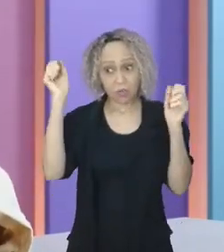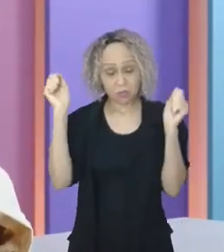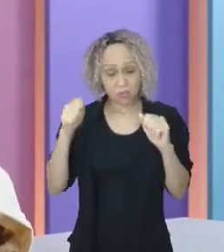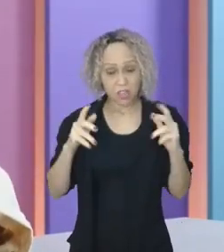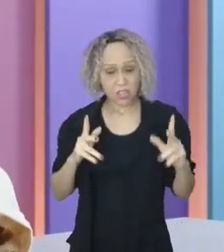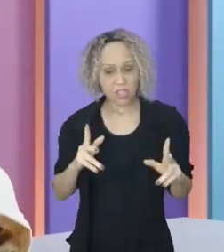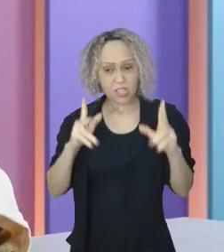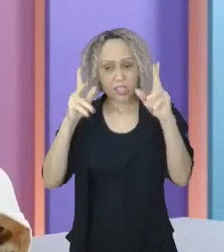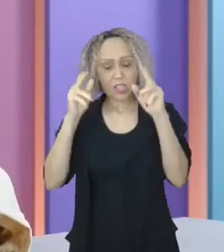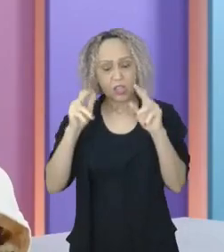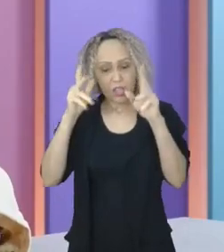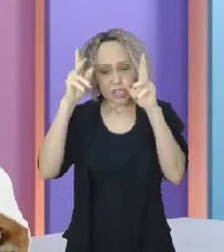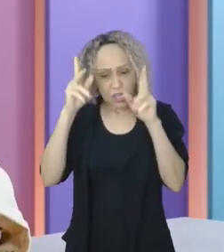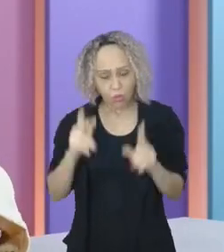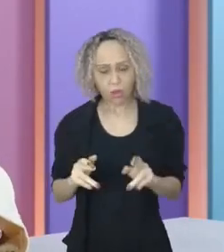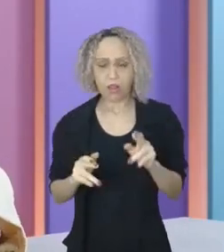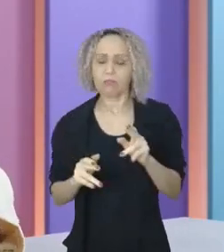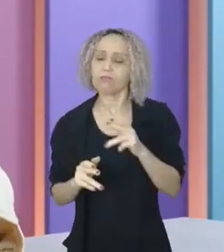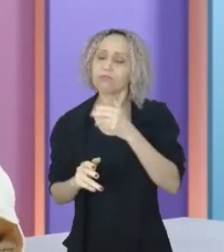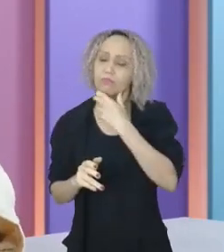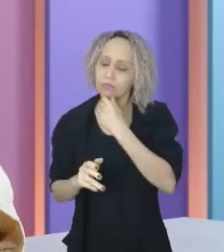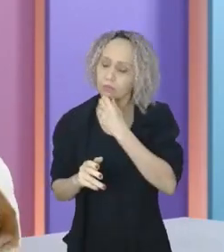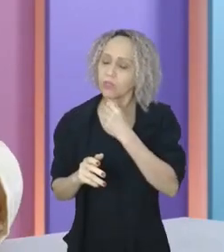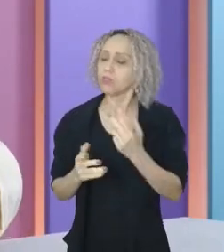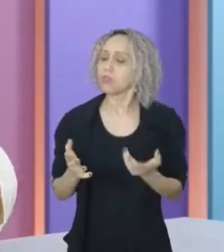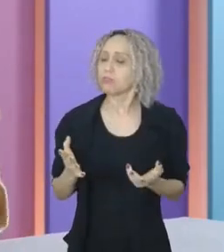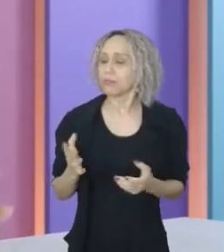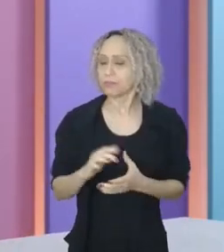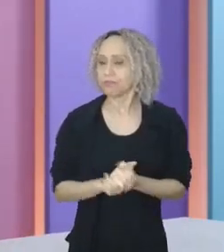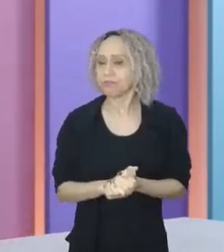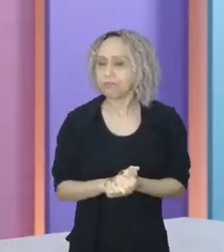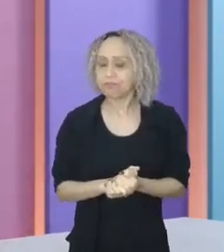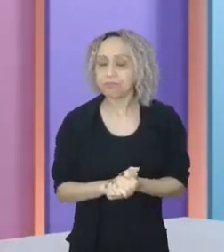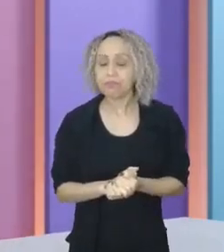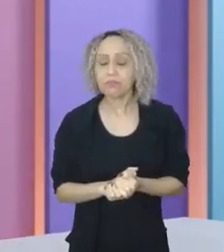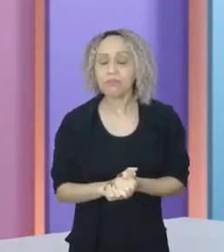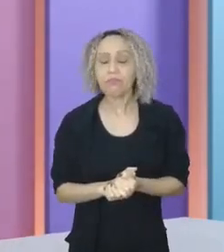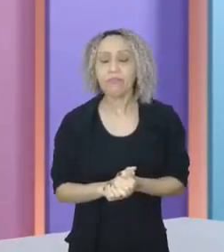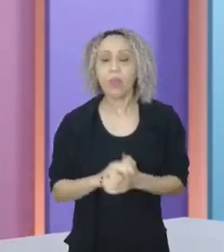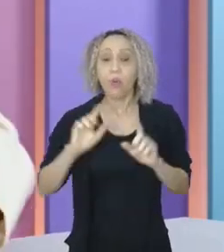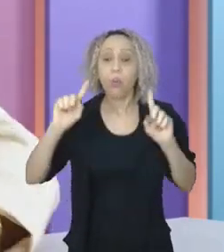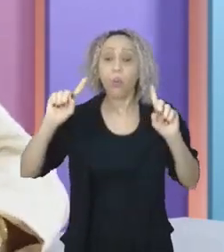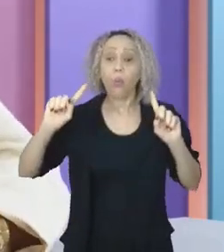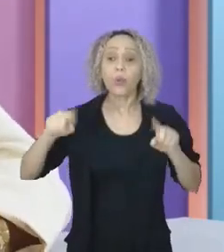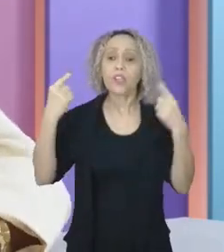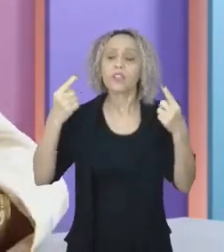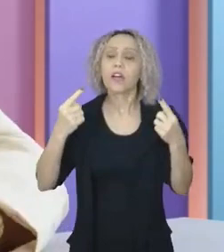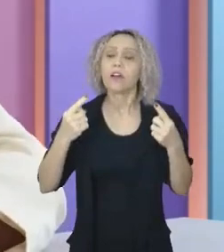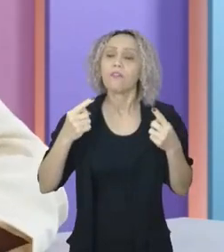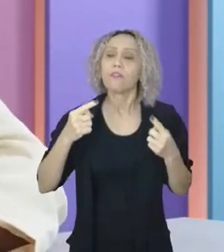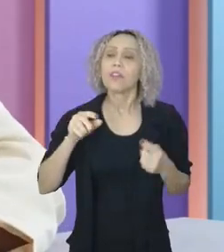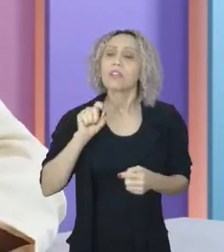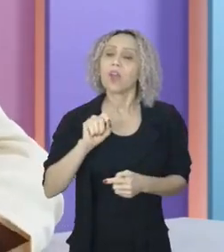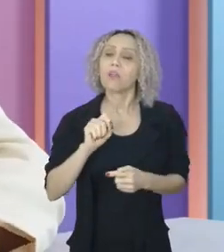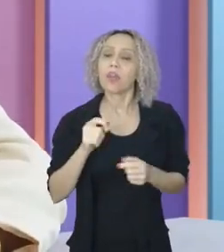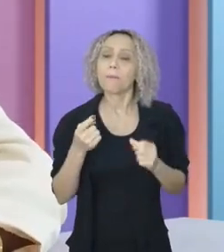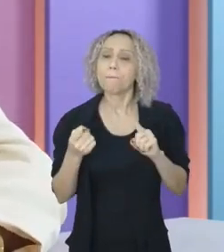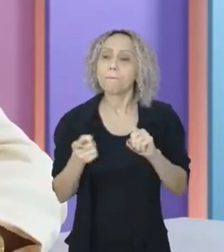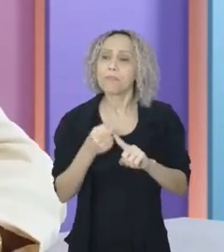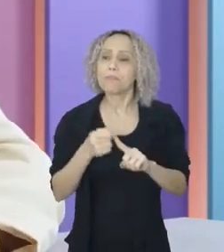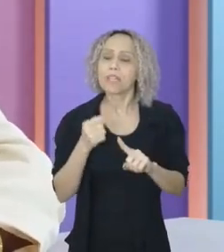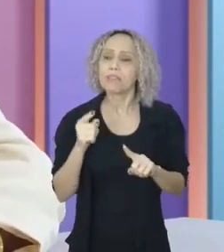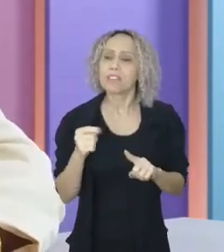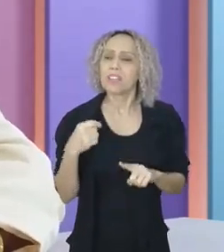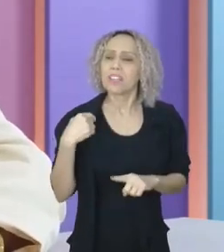populacional do nosso país. Um desafio que está colocado, primeiro, é